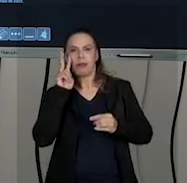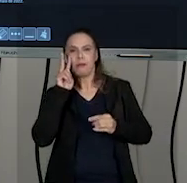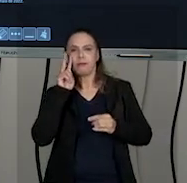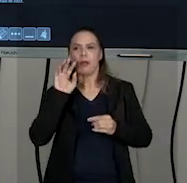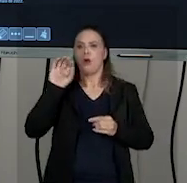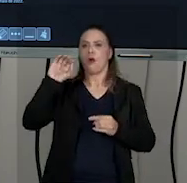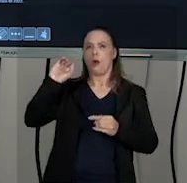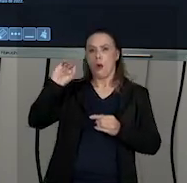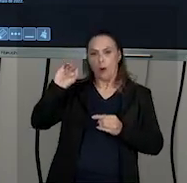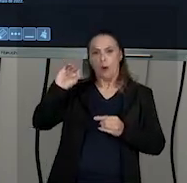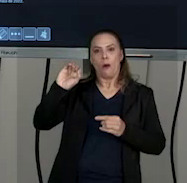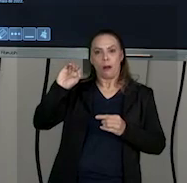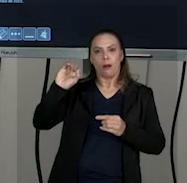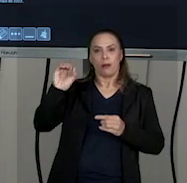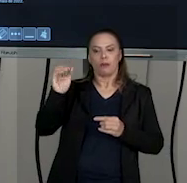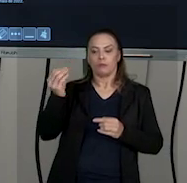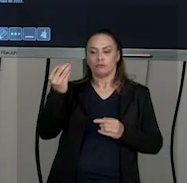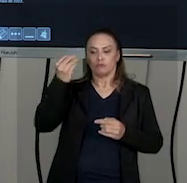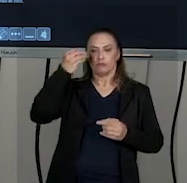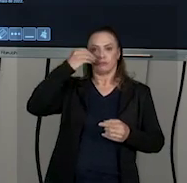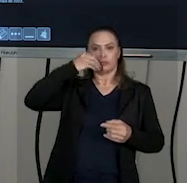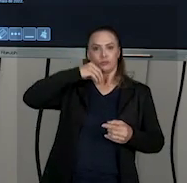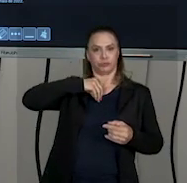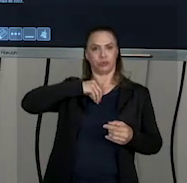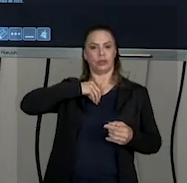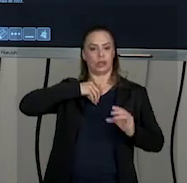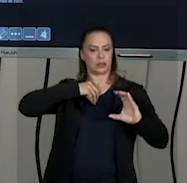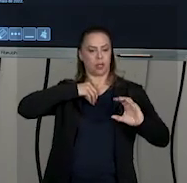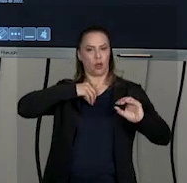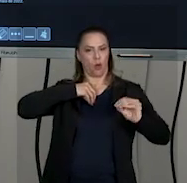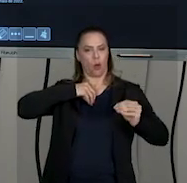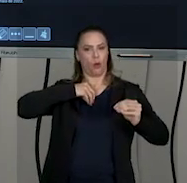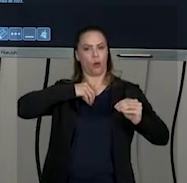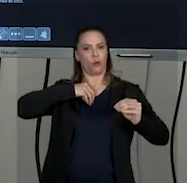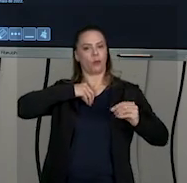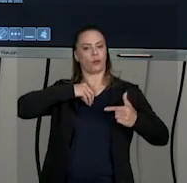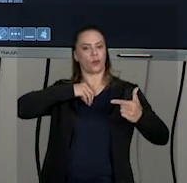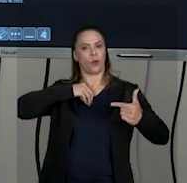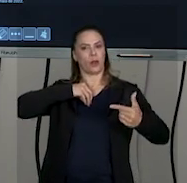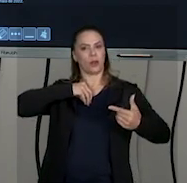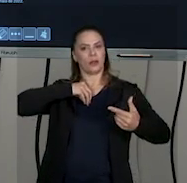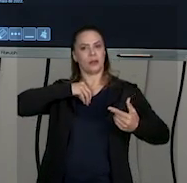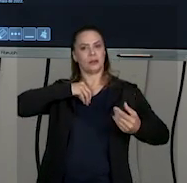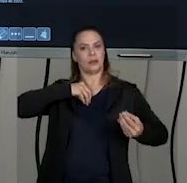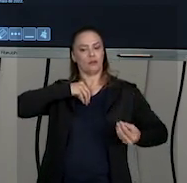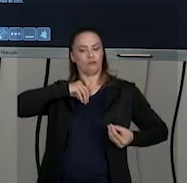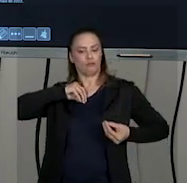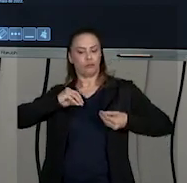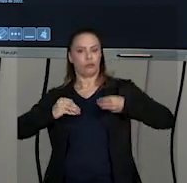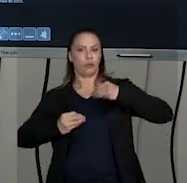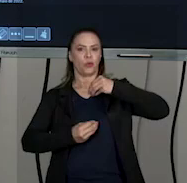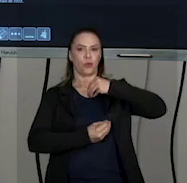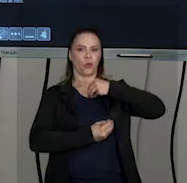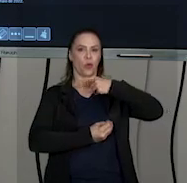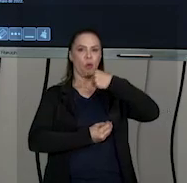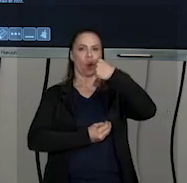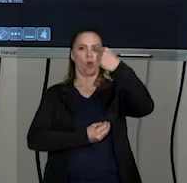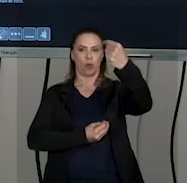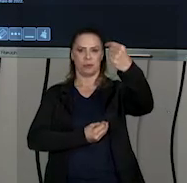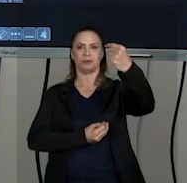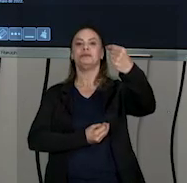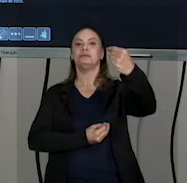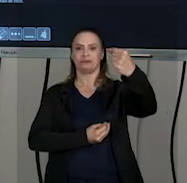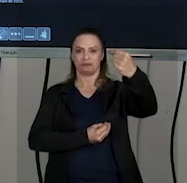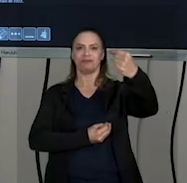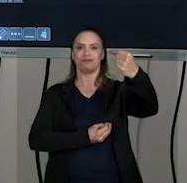para a parte inferior quanto para a parte superior do nosso corpo. Ele sai,